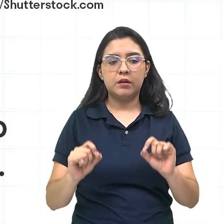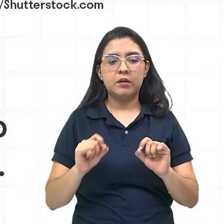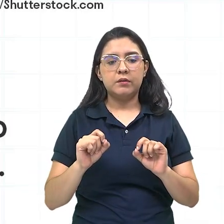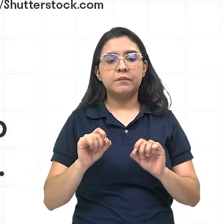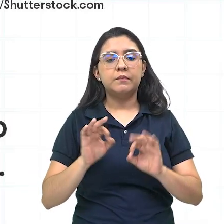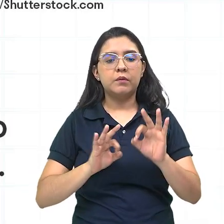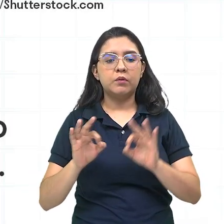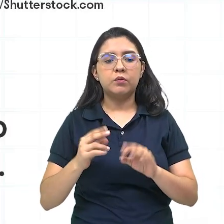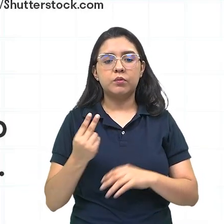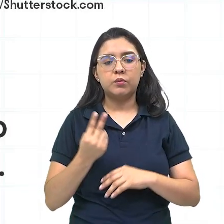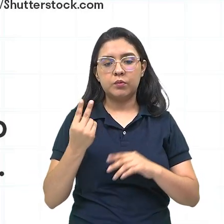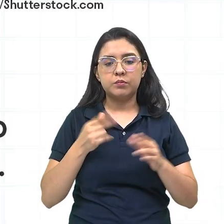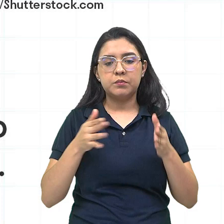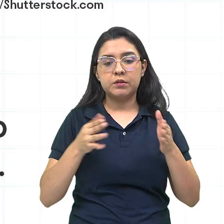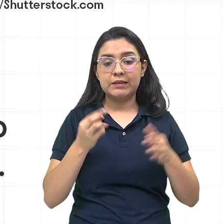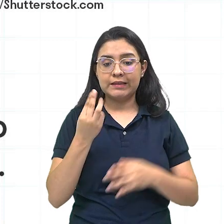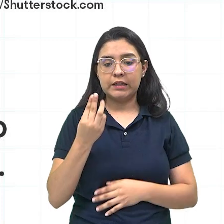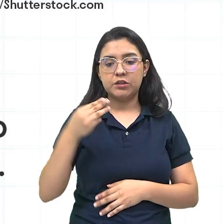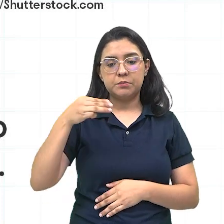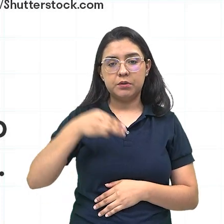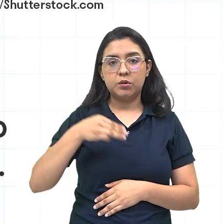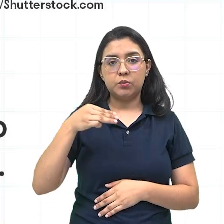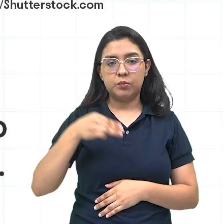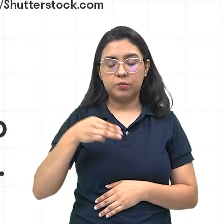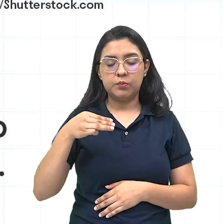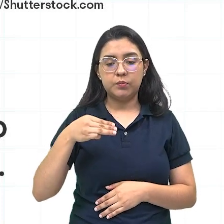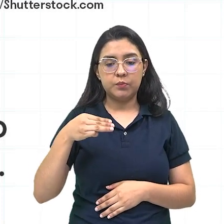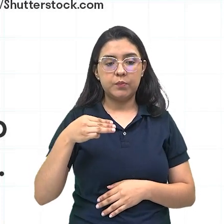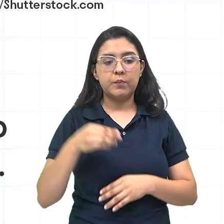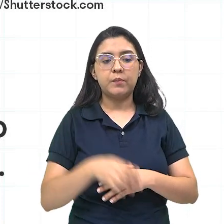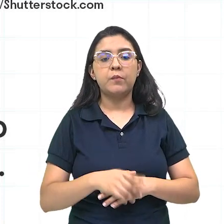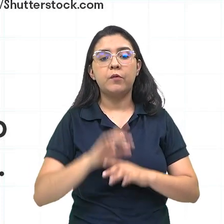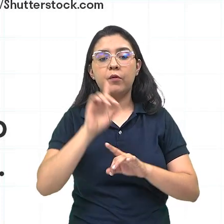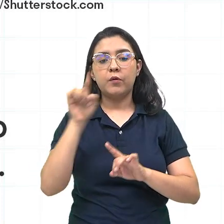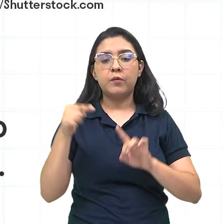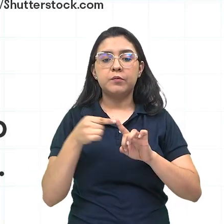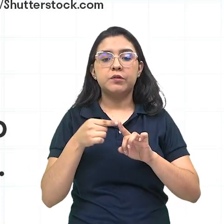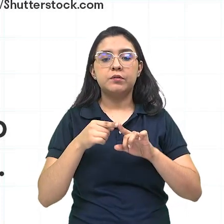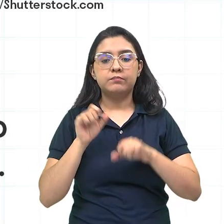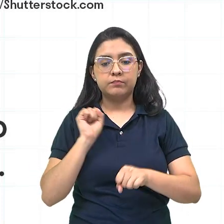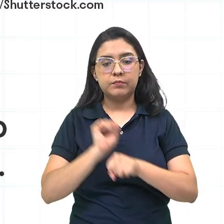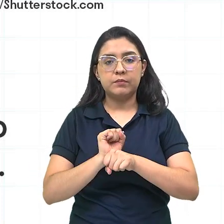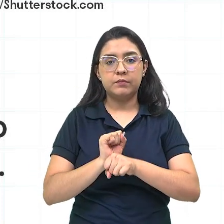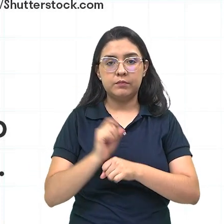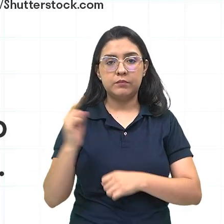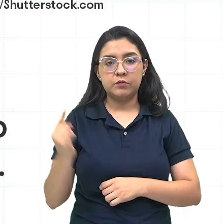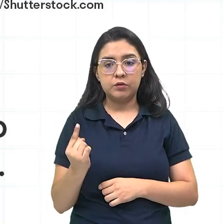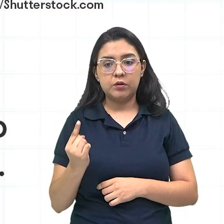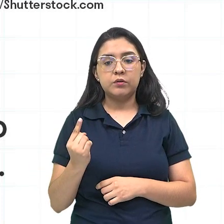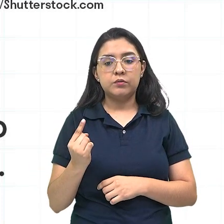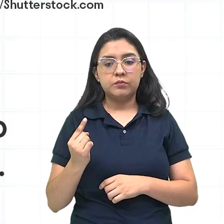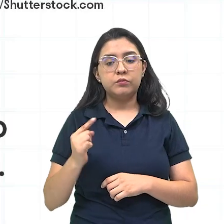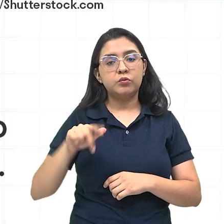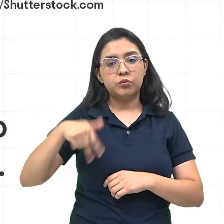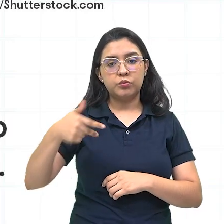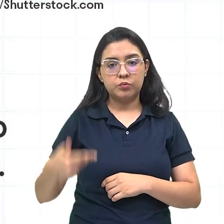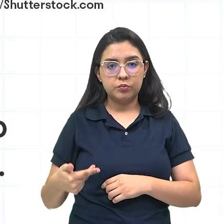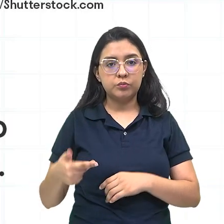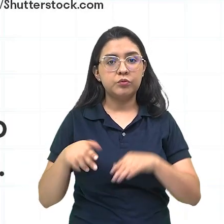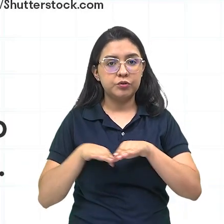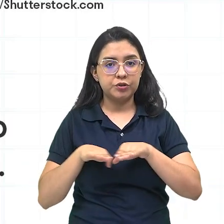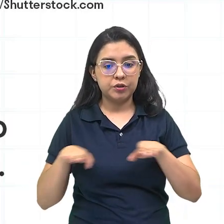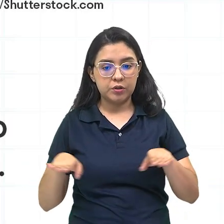2 períodos de 3 minutos cada. O objetivo é imobilizar o adversário no